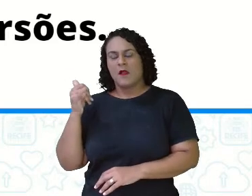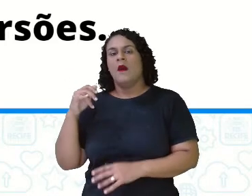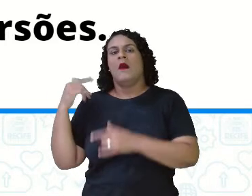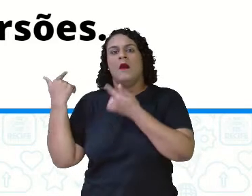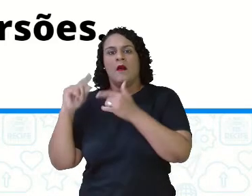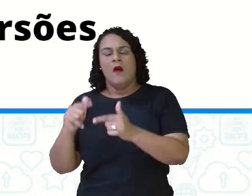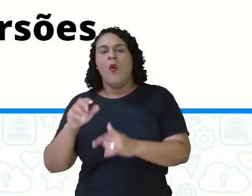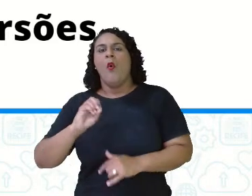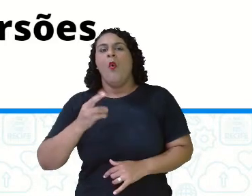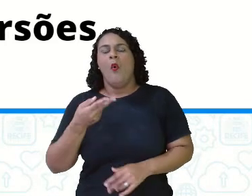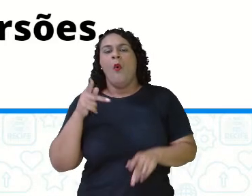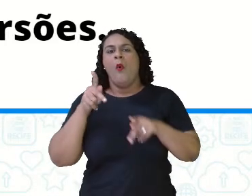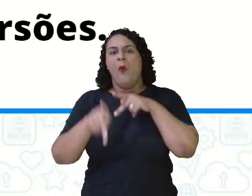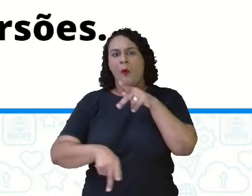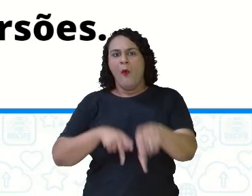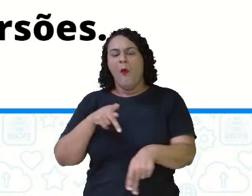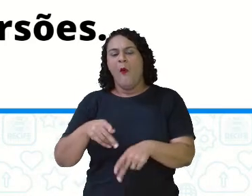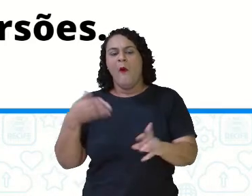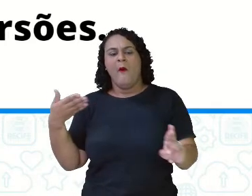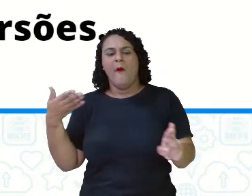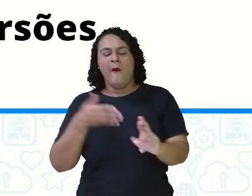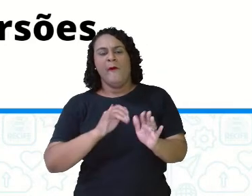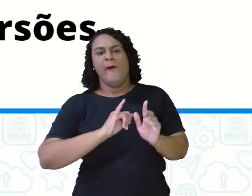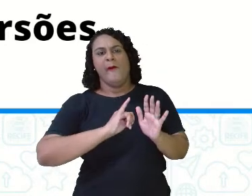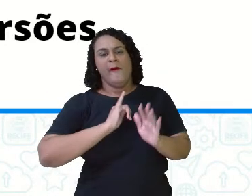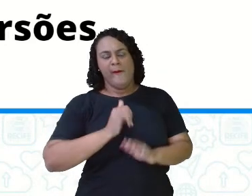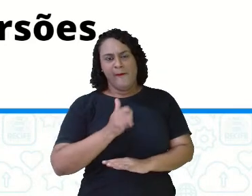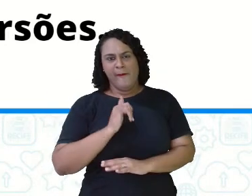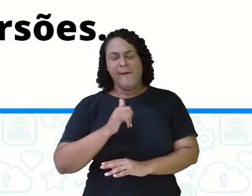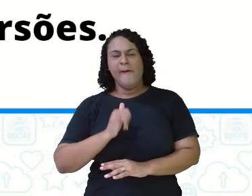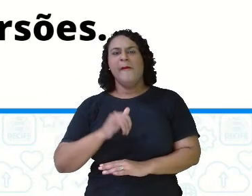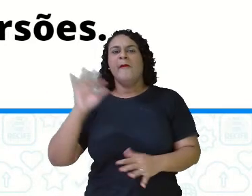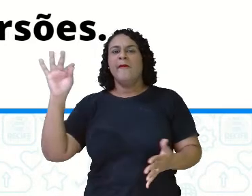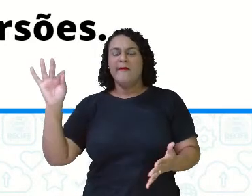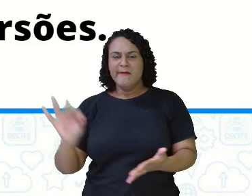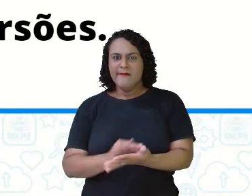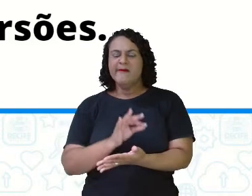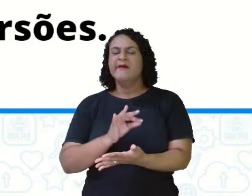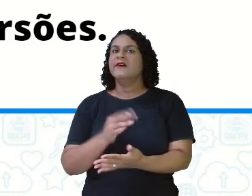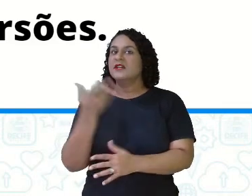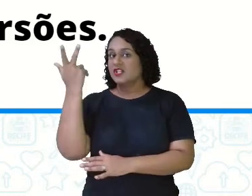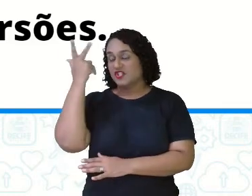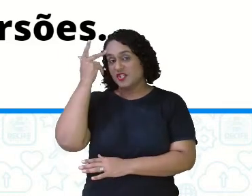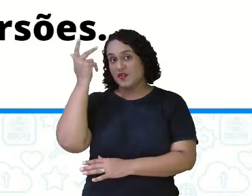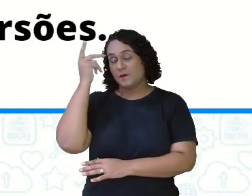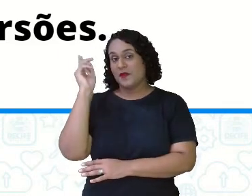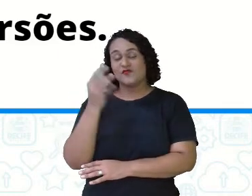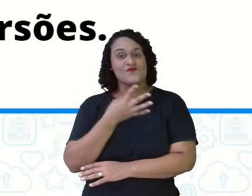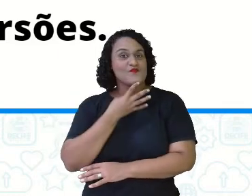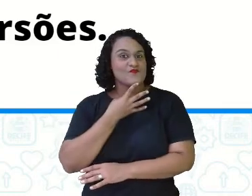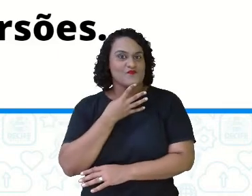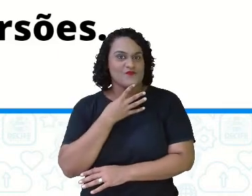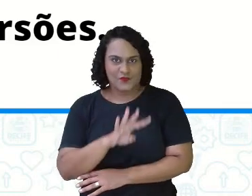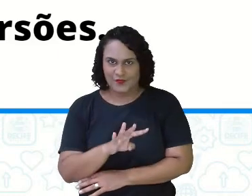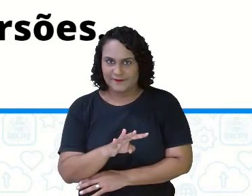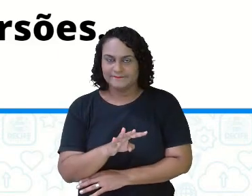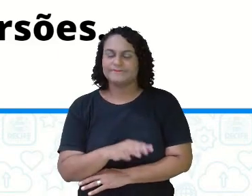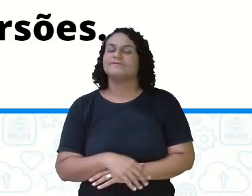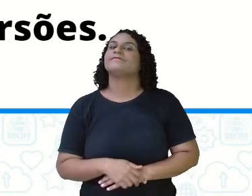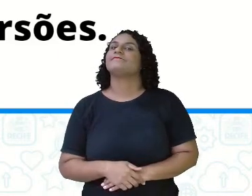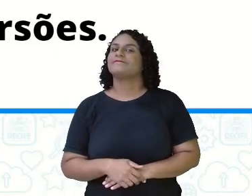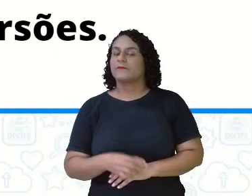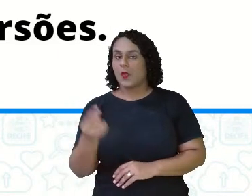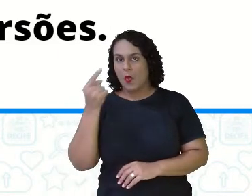popular refere-se à narrativa cuja autoria é geralmente desconhecida. Olha o que eu